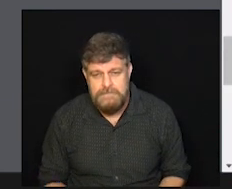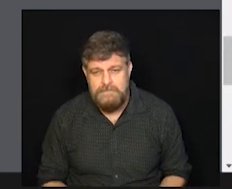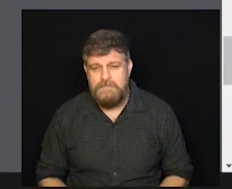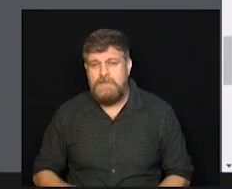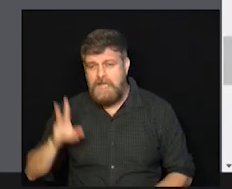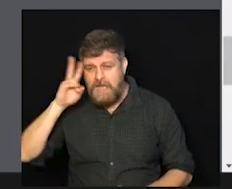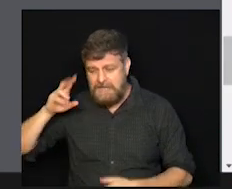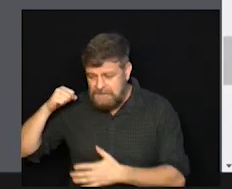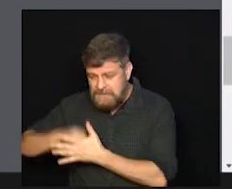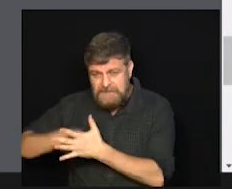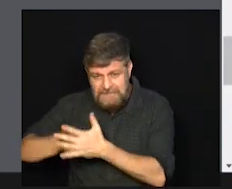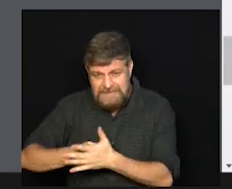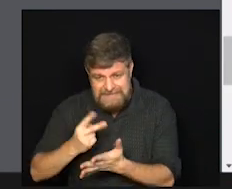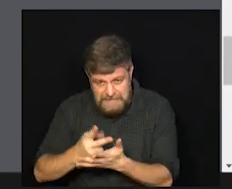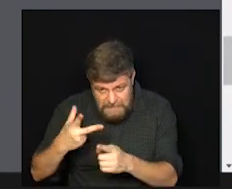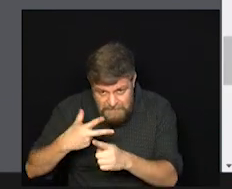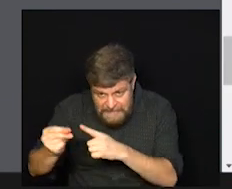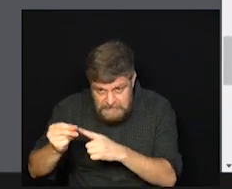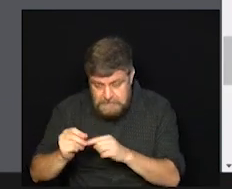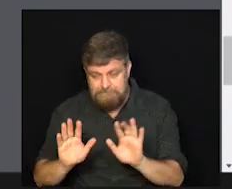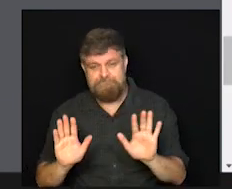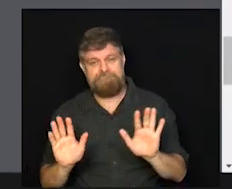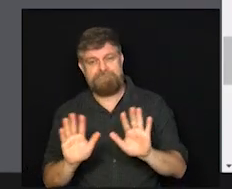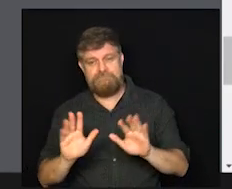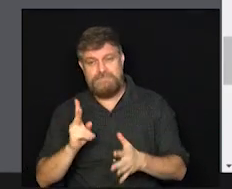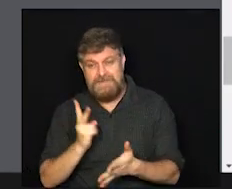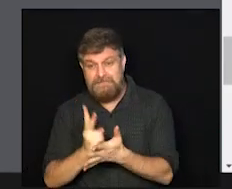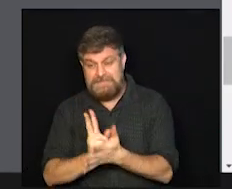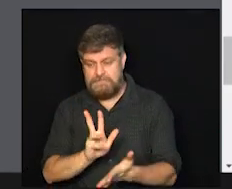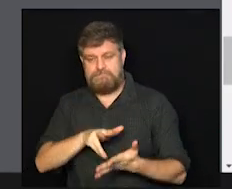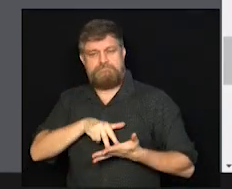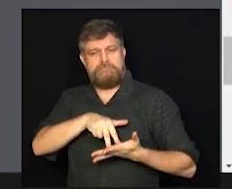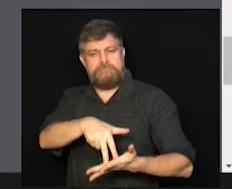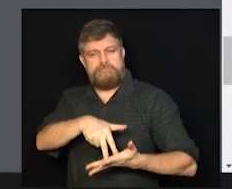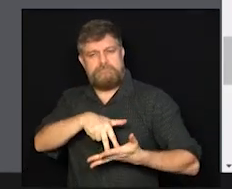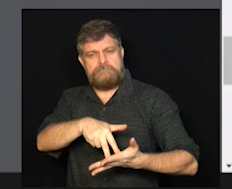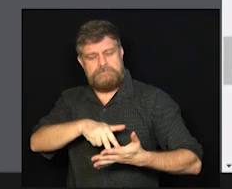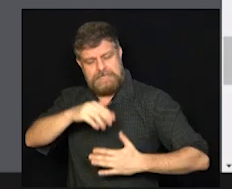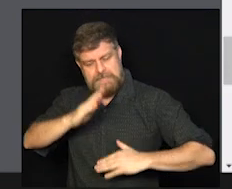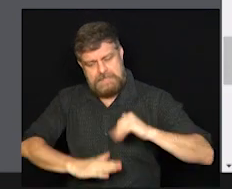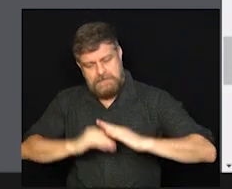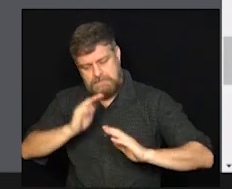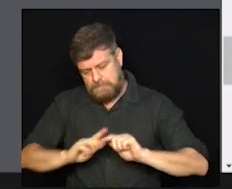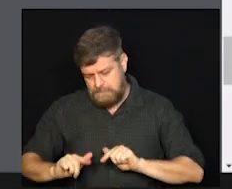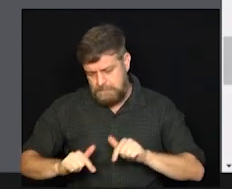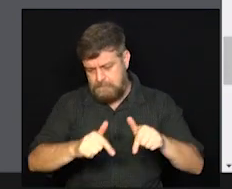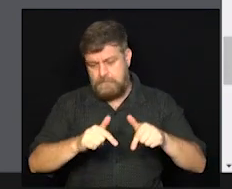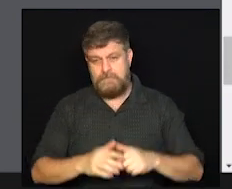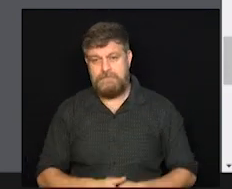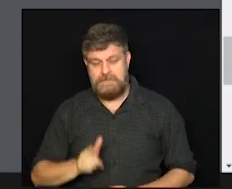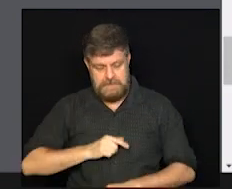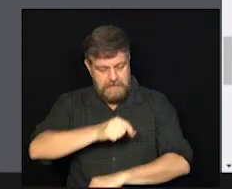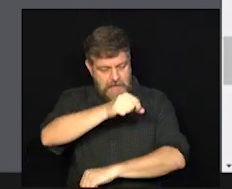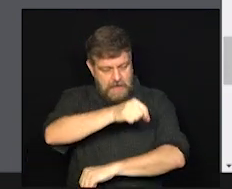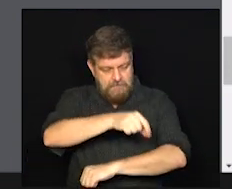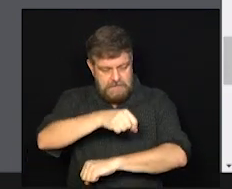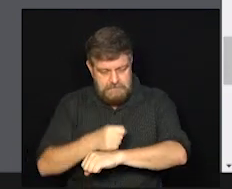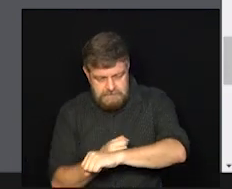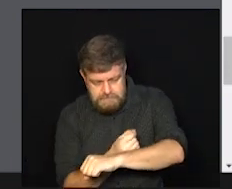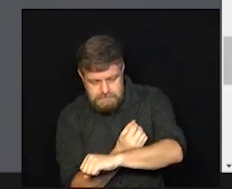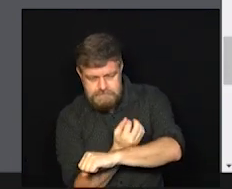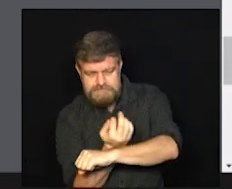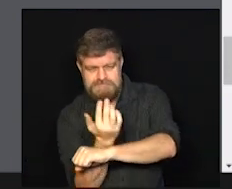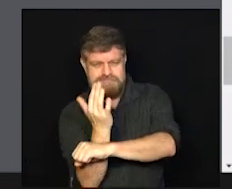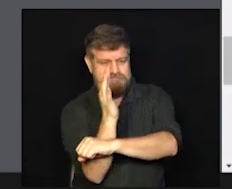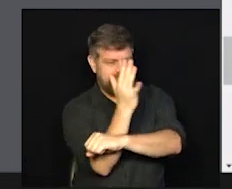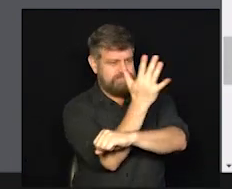nem sempre se fez vitorioso, mas sempre se fez vivo e atuante. também lançando sementes que voltam a florir e frutificar,